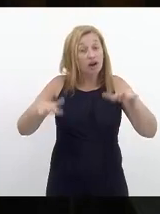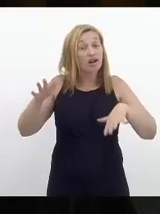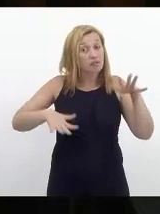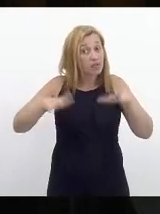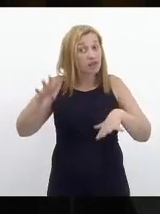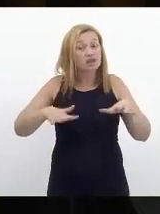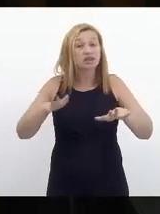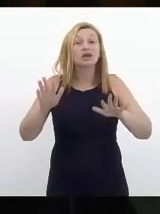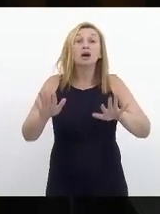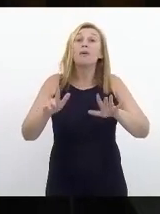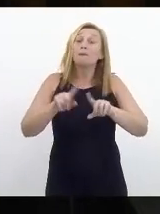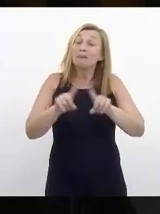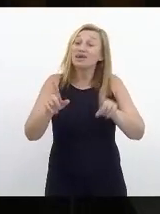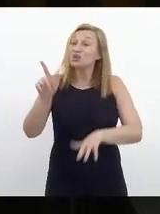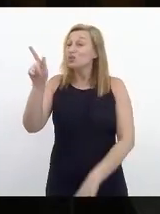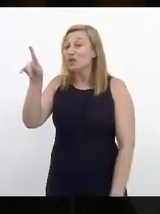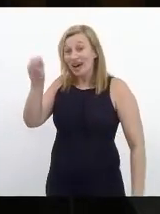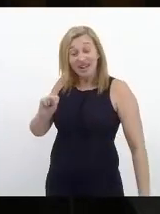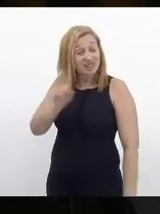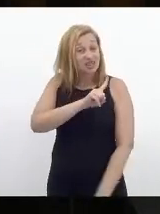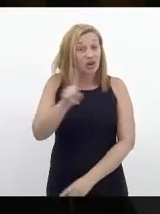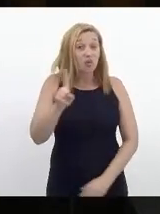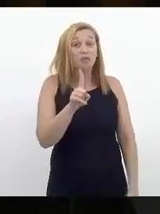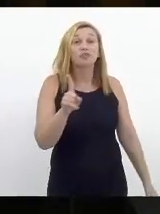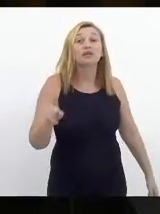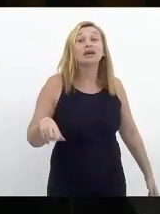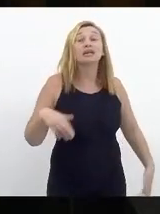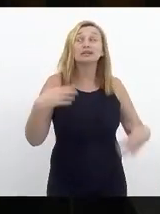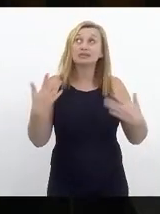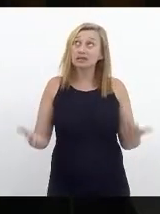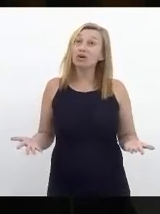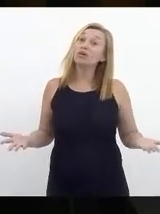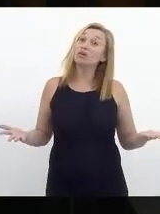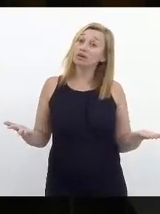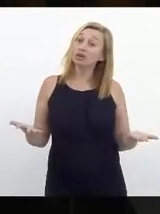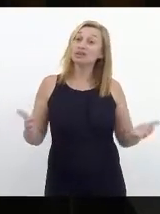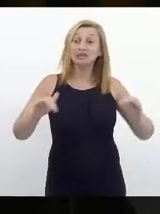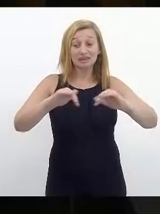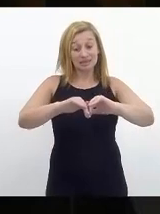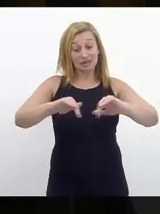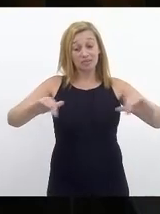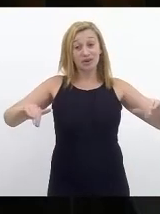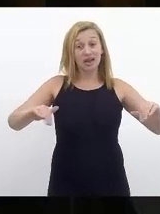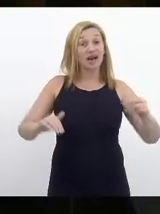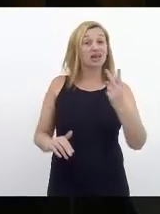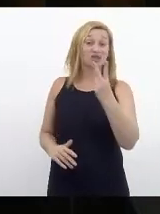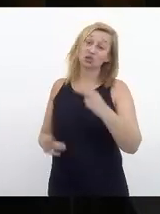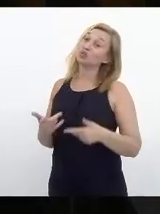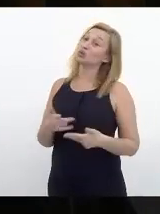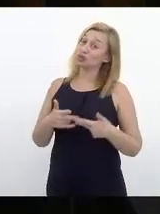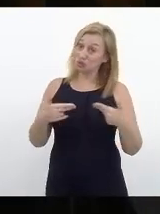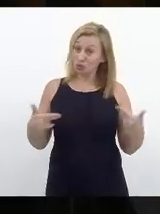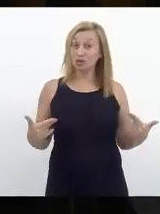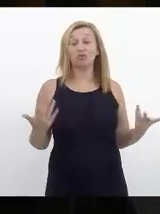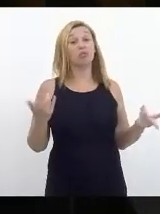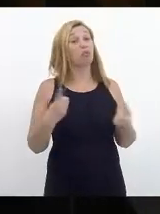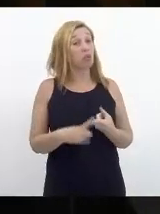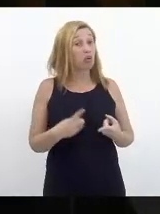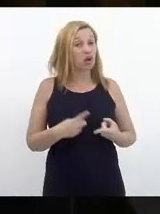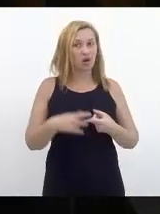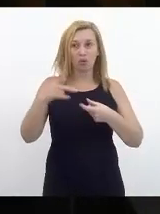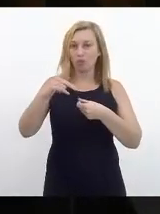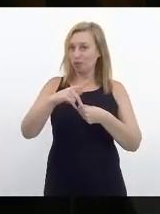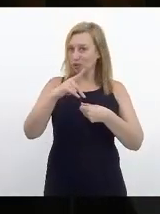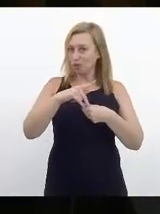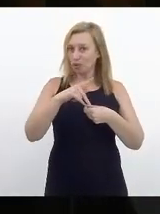Brent. Mas o gás não. Então há que se separar essas duas coisas. Porque o